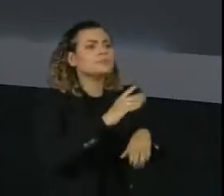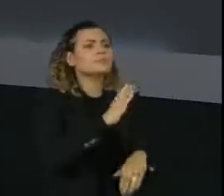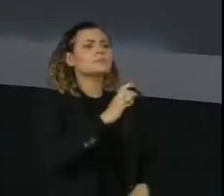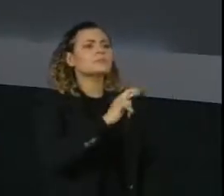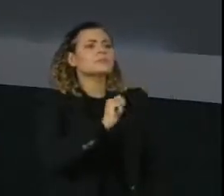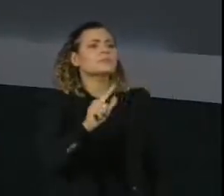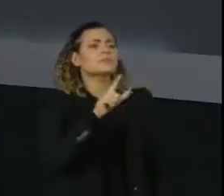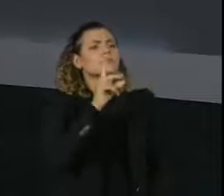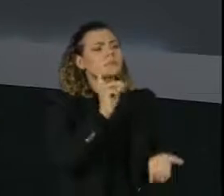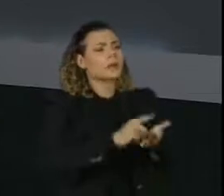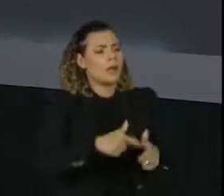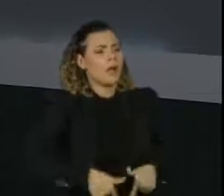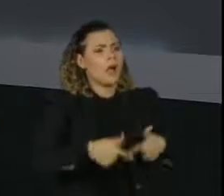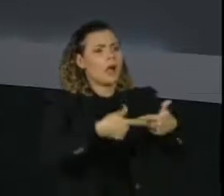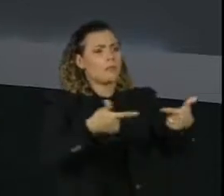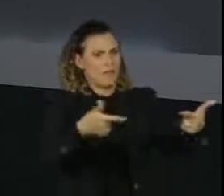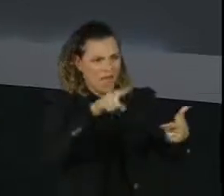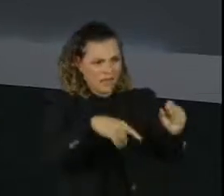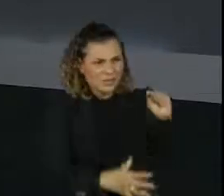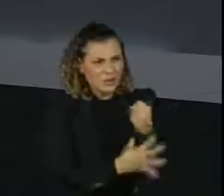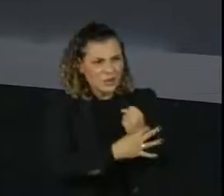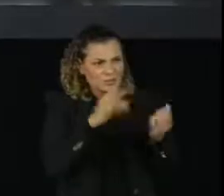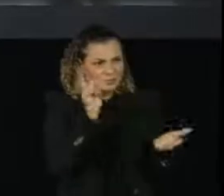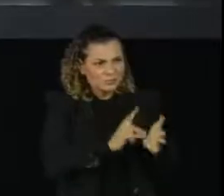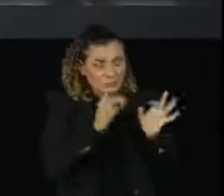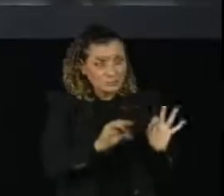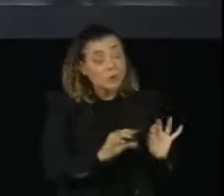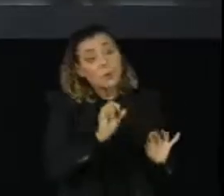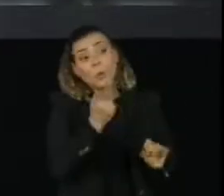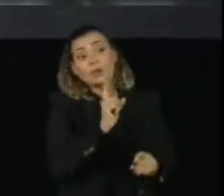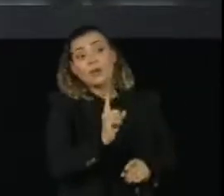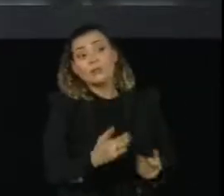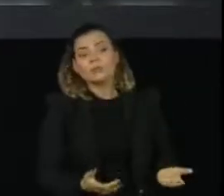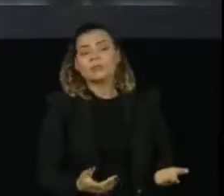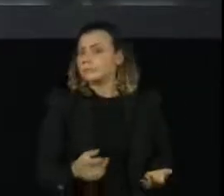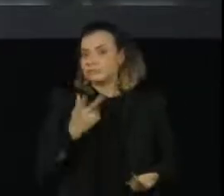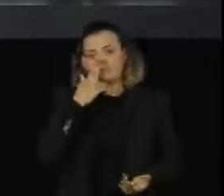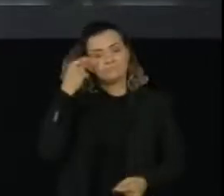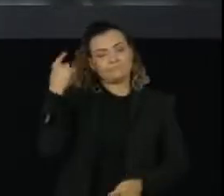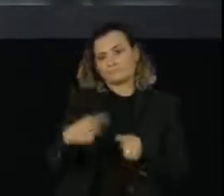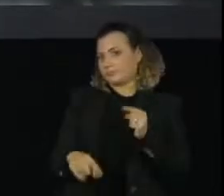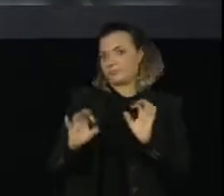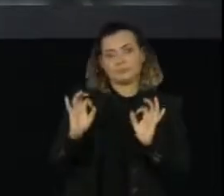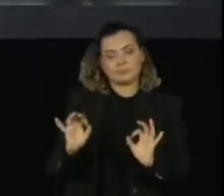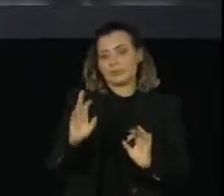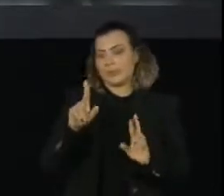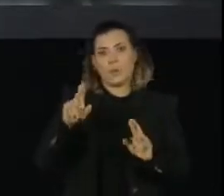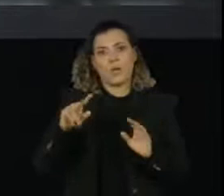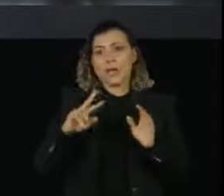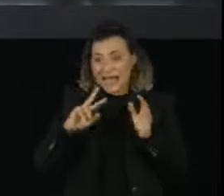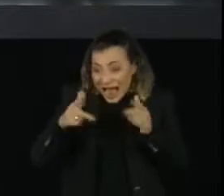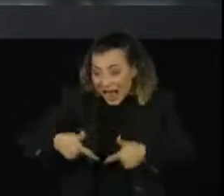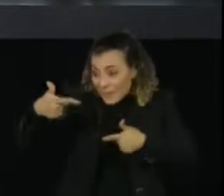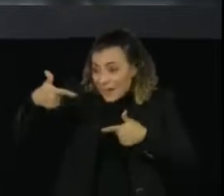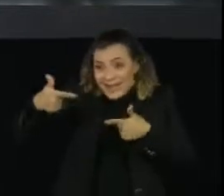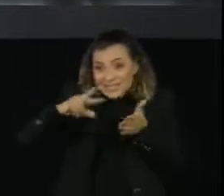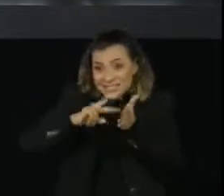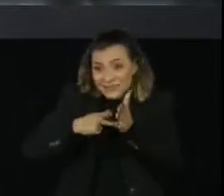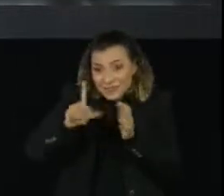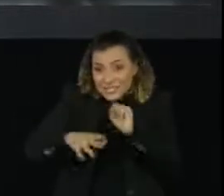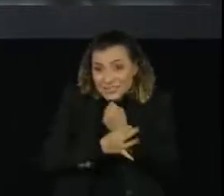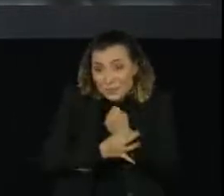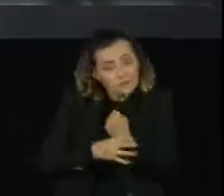de uma arma garante segurança se sustenta? Olha, não se sustenta. A arma em casa,